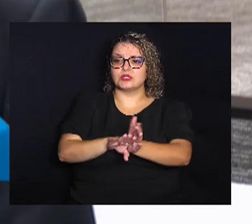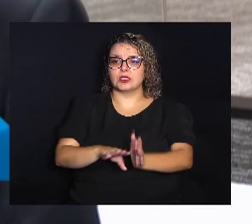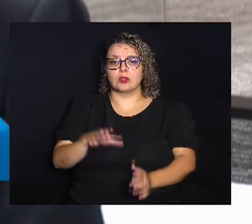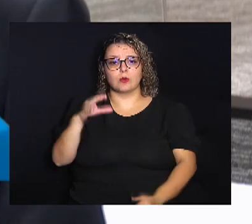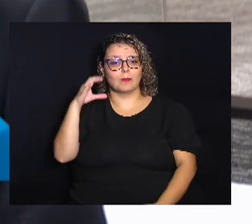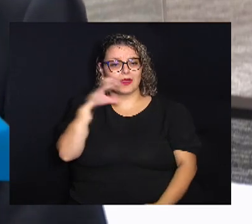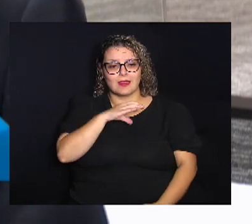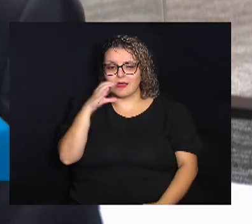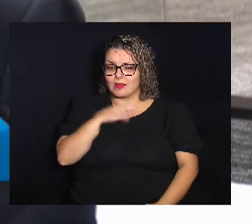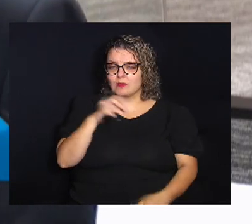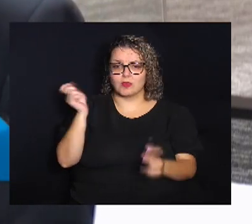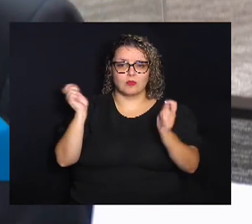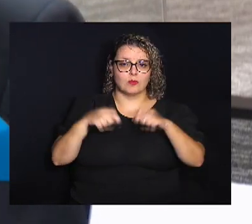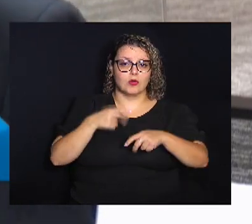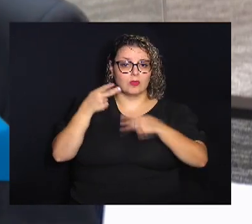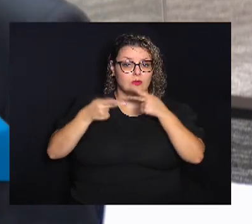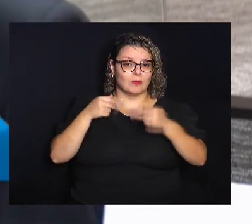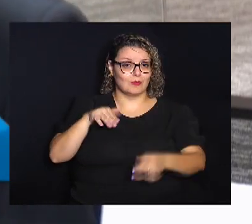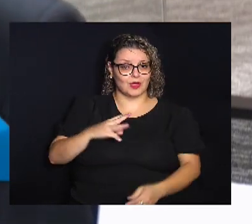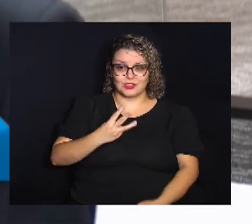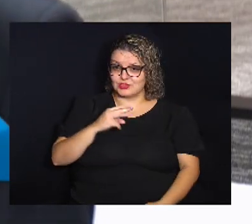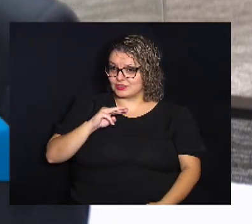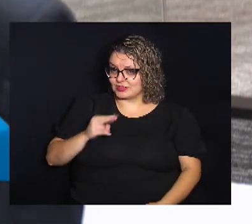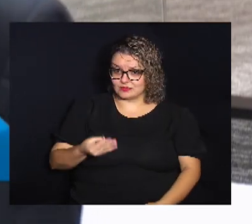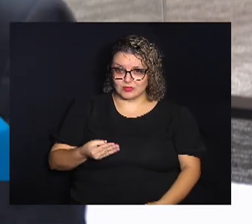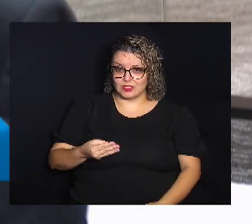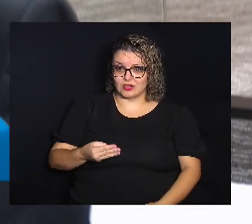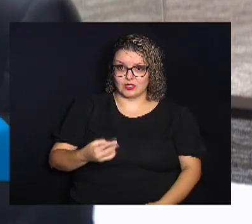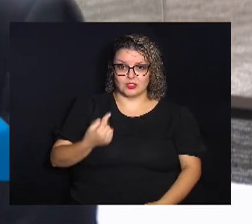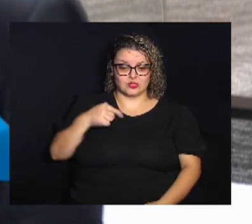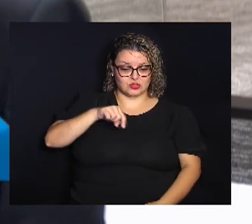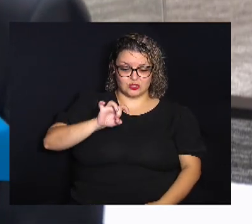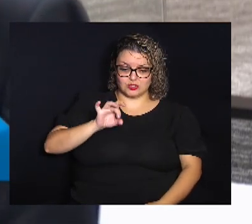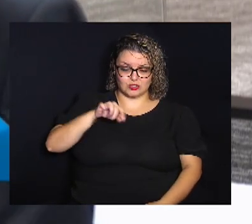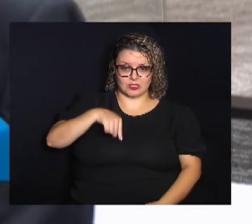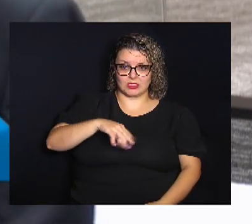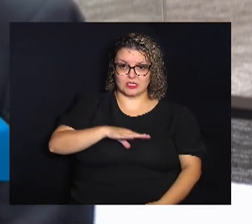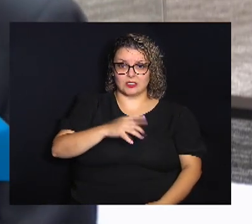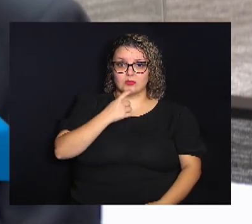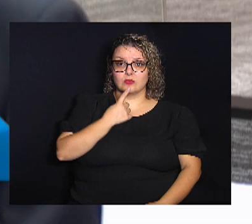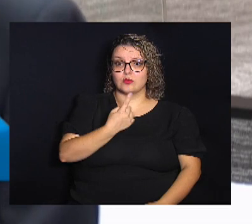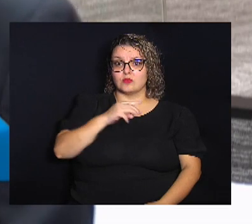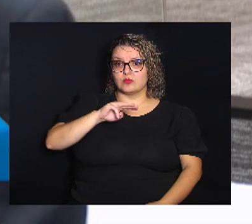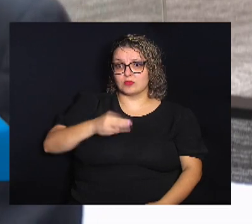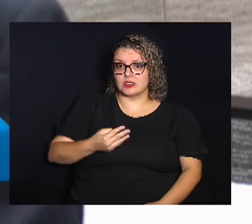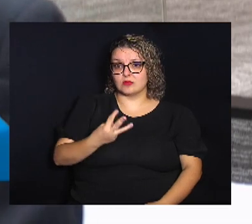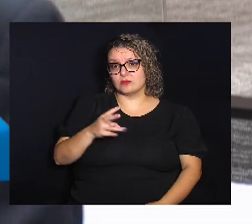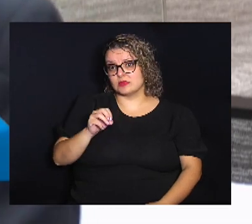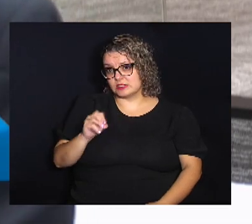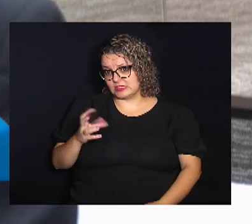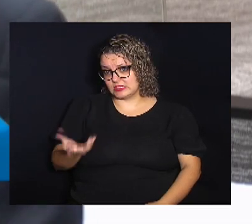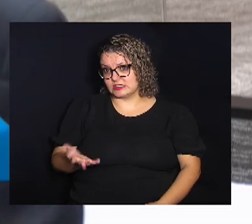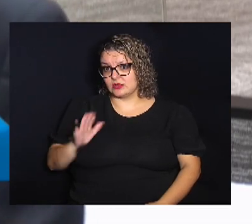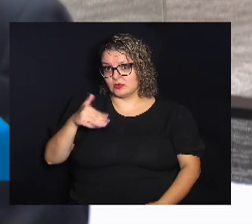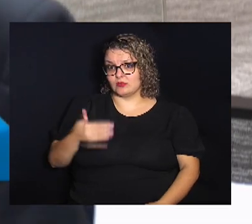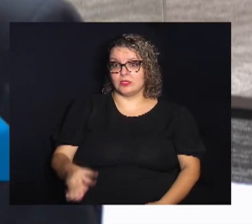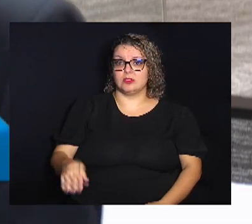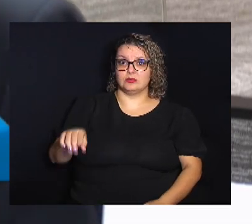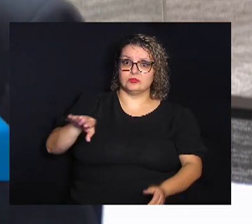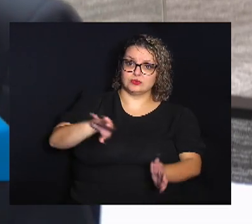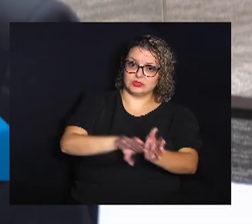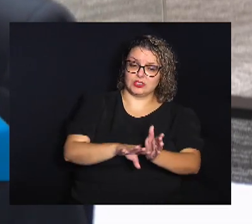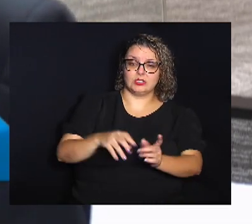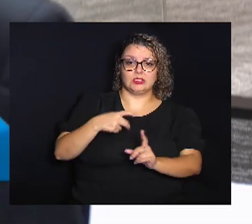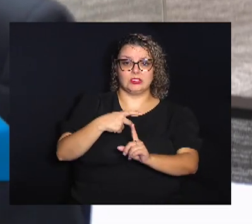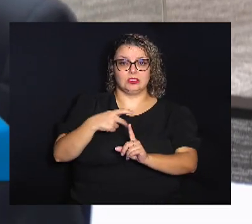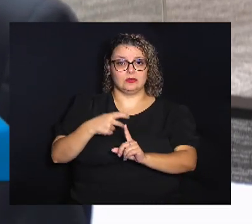rápido possível. É o que você falou, mais de 3 milhões. Só Campinas dá 1.200.000, 1.300.000. Então, veja bem, desde quando vem para Campinas e vem também para a